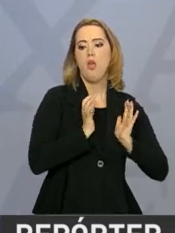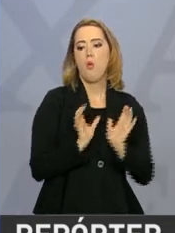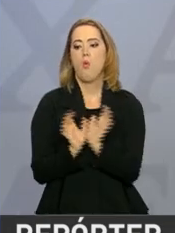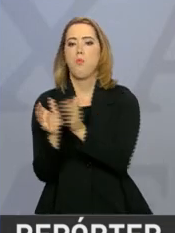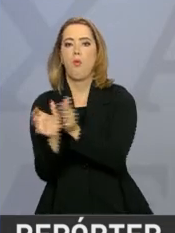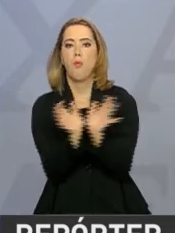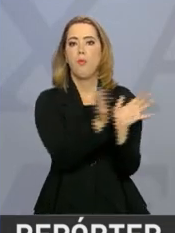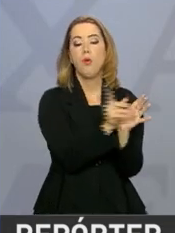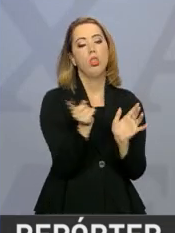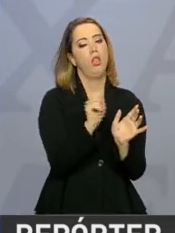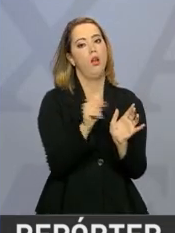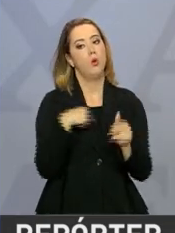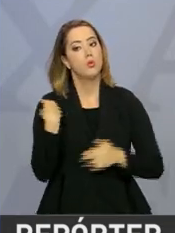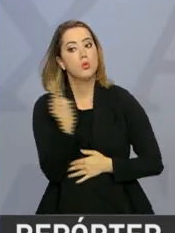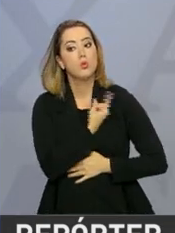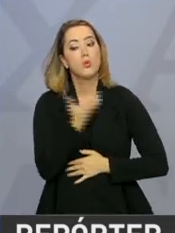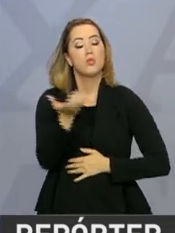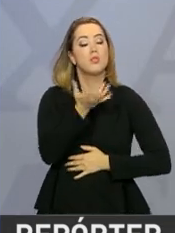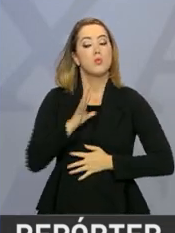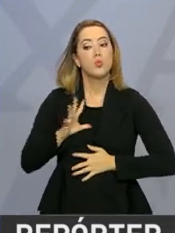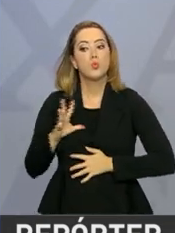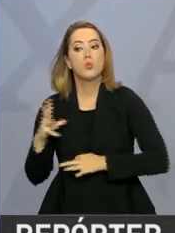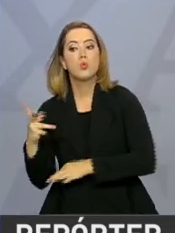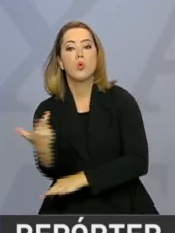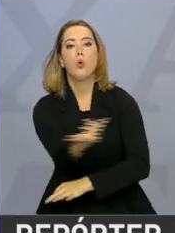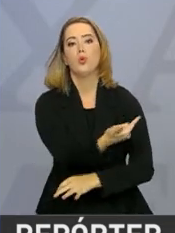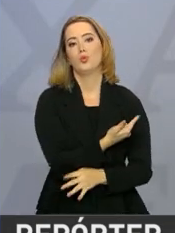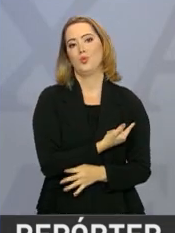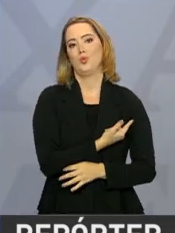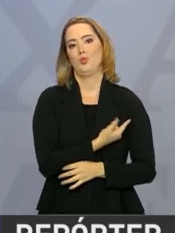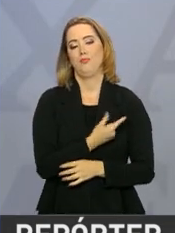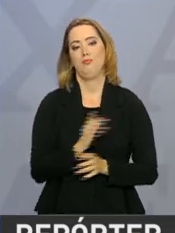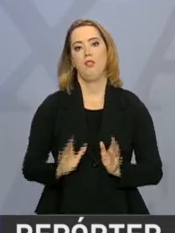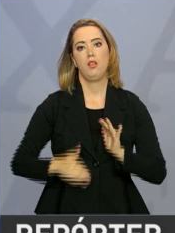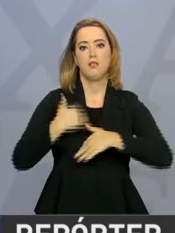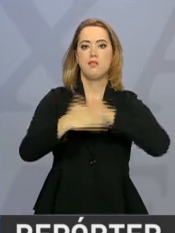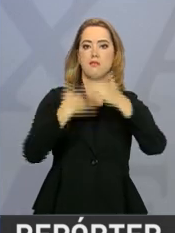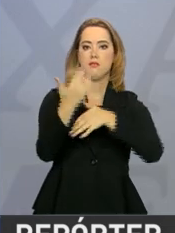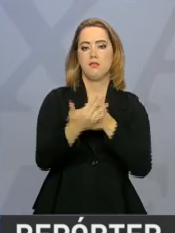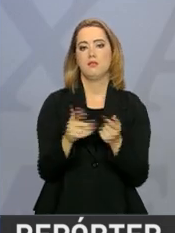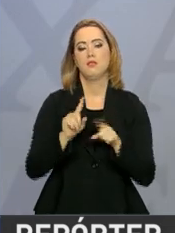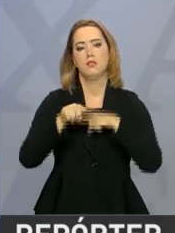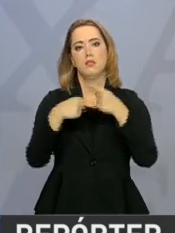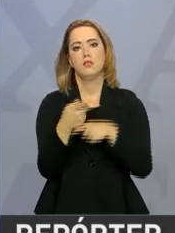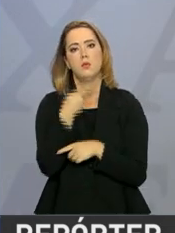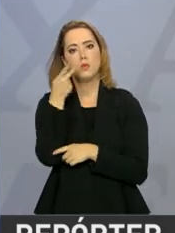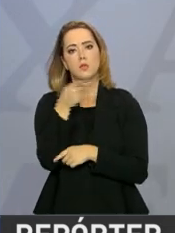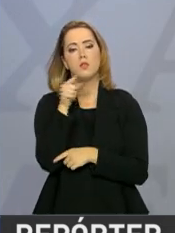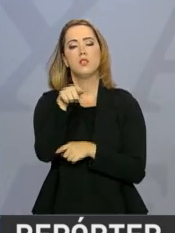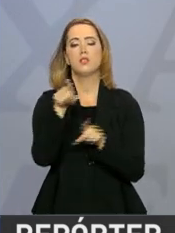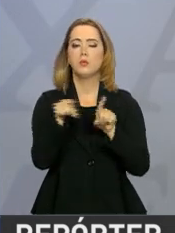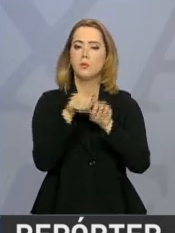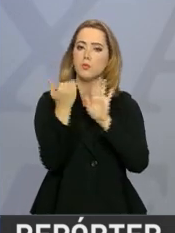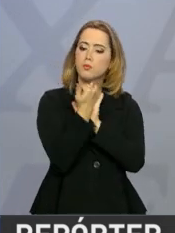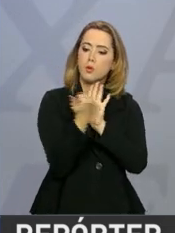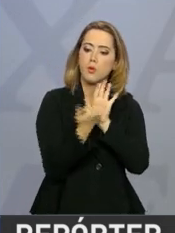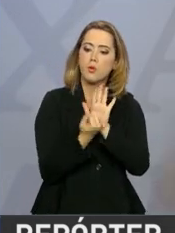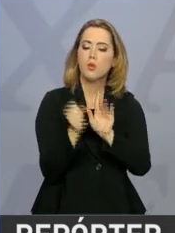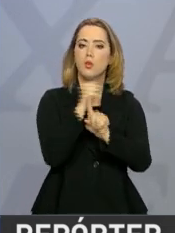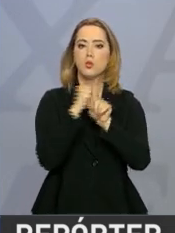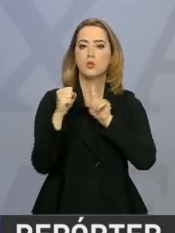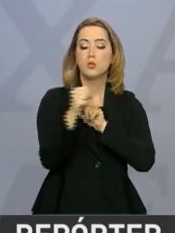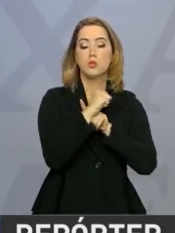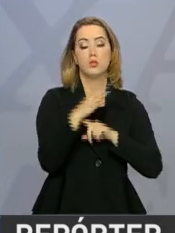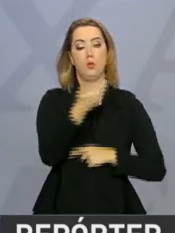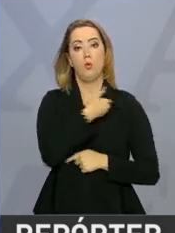queremos que todos cresçam. E logo mais, evidenciarei que também no tocante às questões sociais, o governo está muito atento